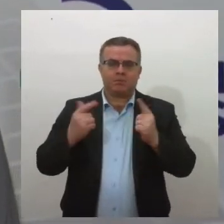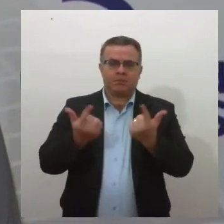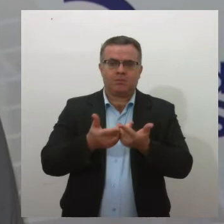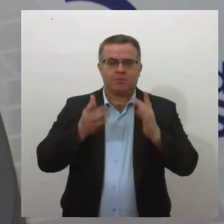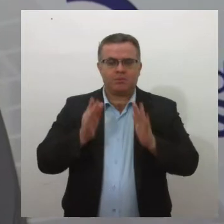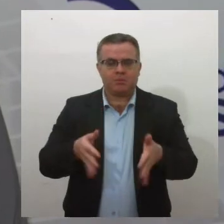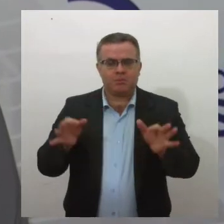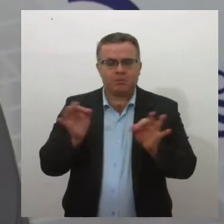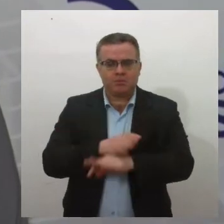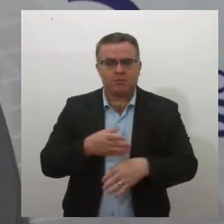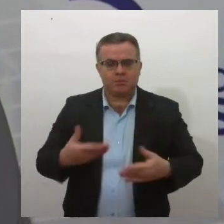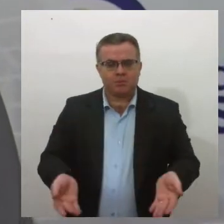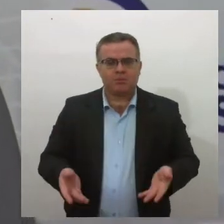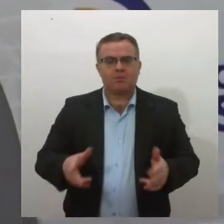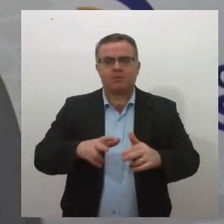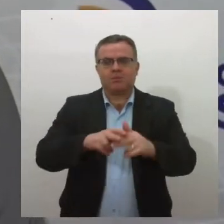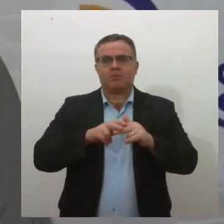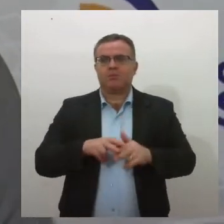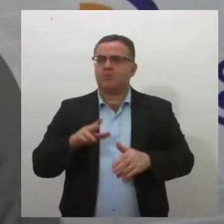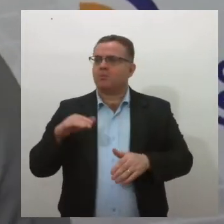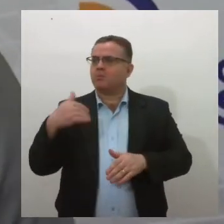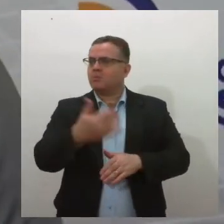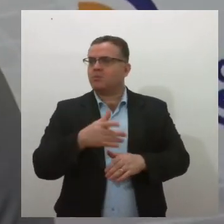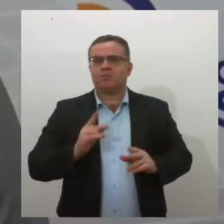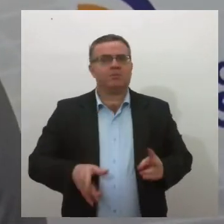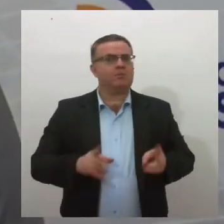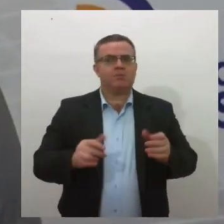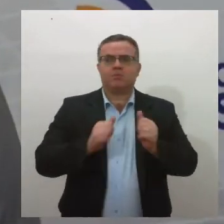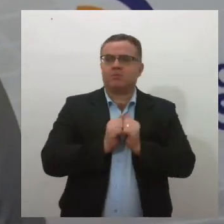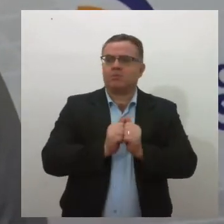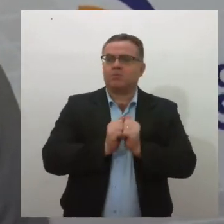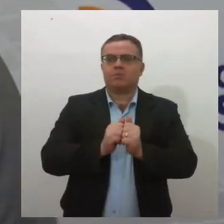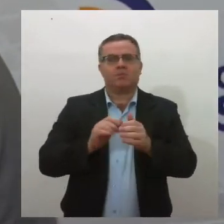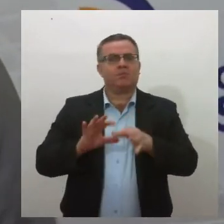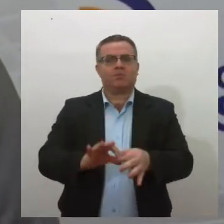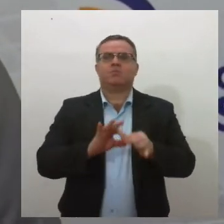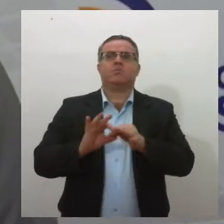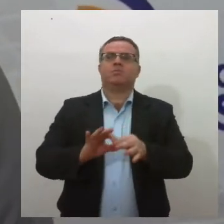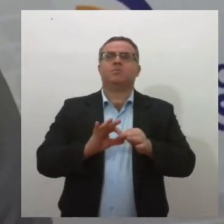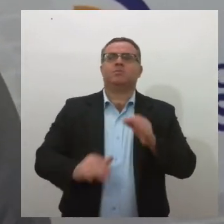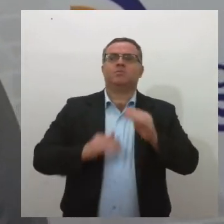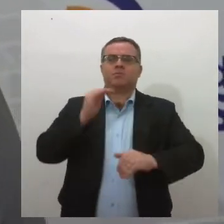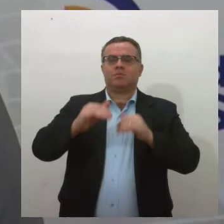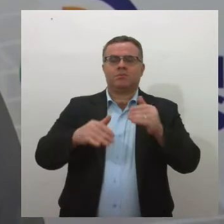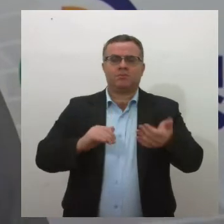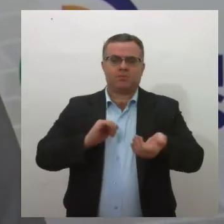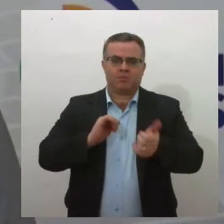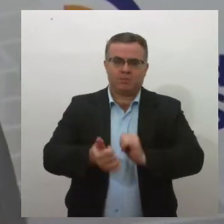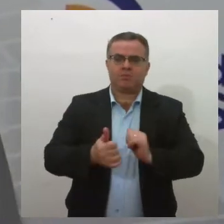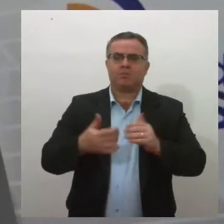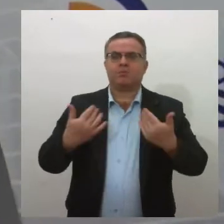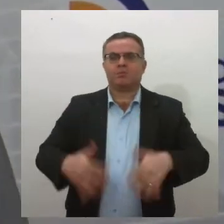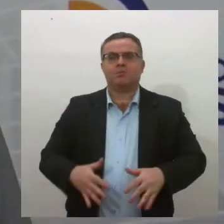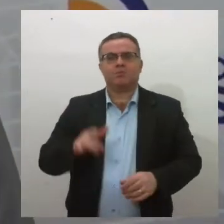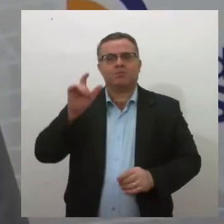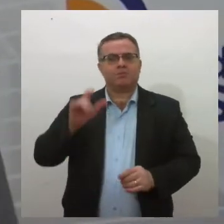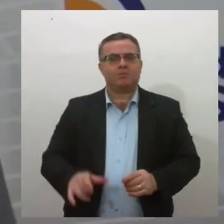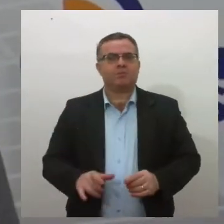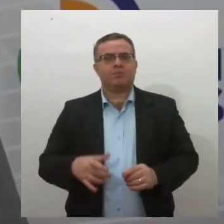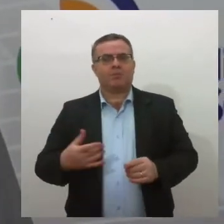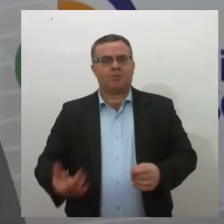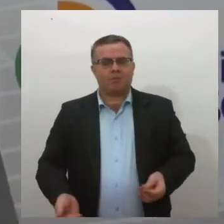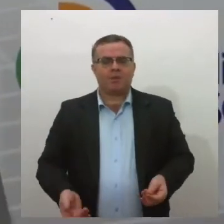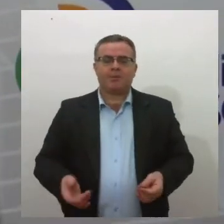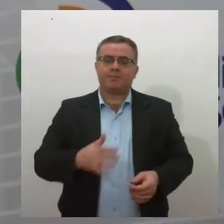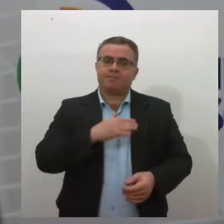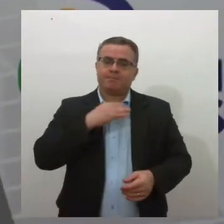e dentro de, fora de campo, a gente sempre fez tentar unir forças para o crescimento do futebol. Então, o Reinaldo se despede, mas